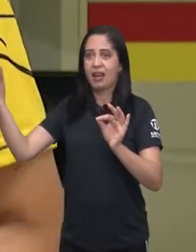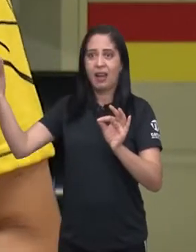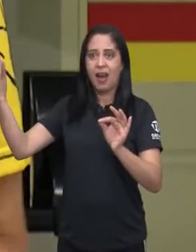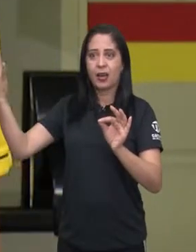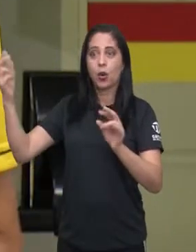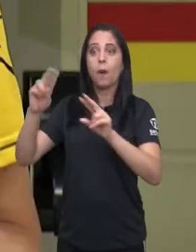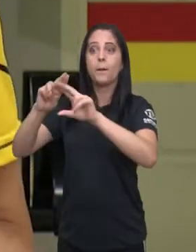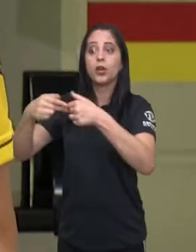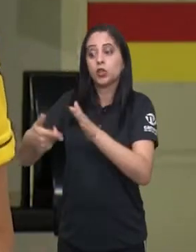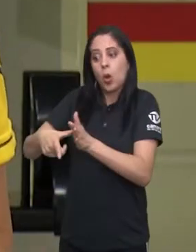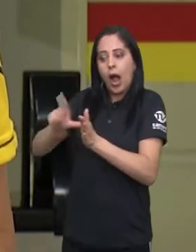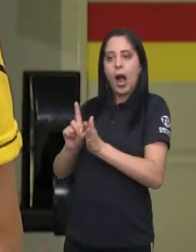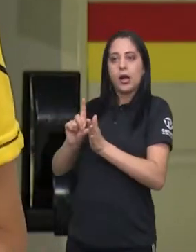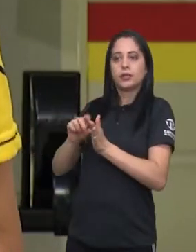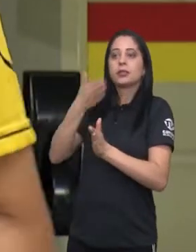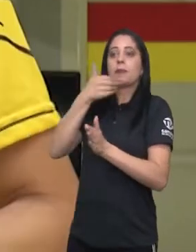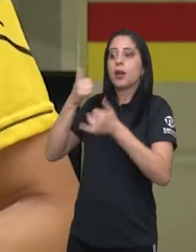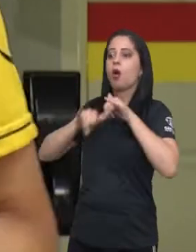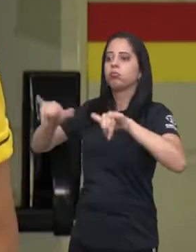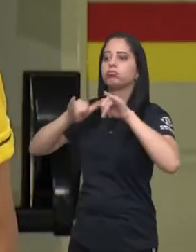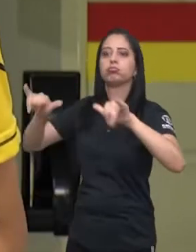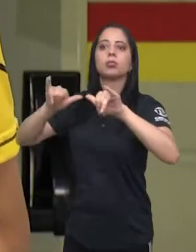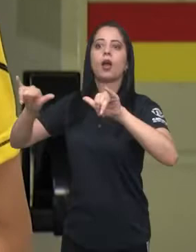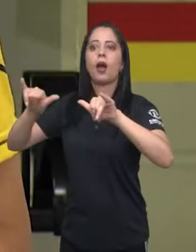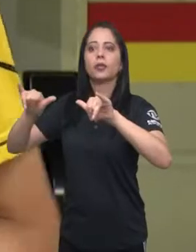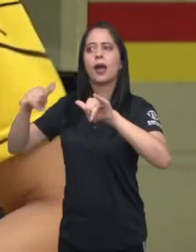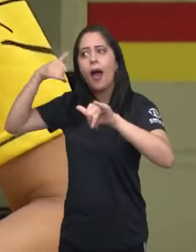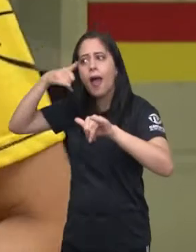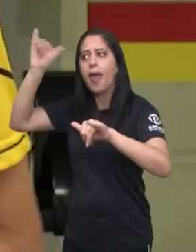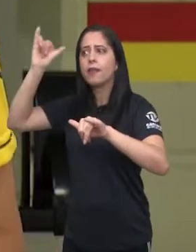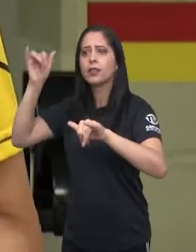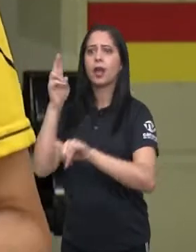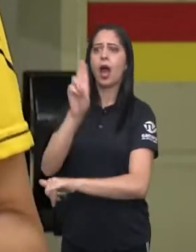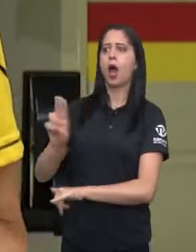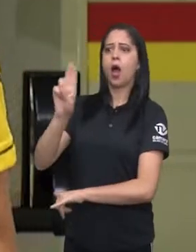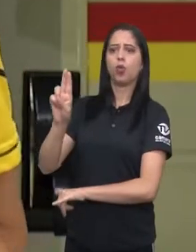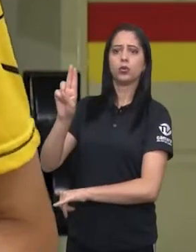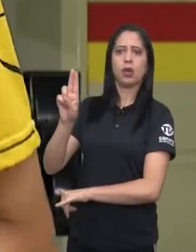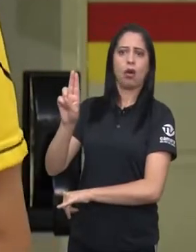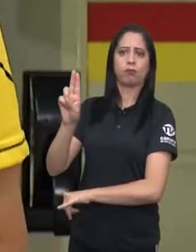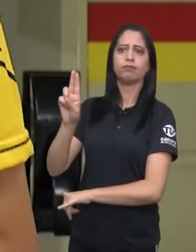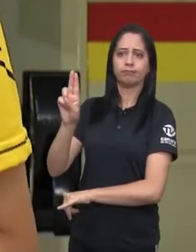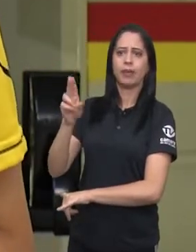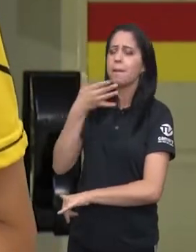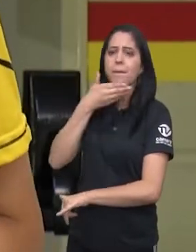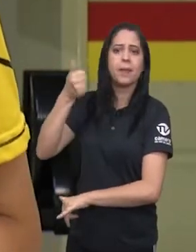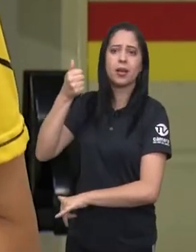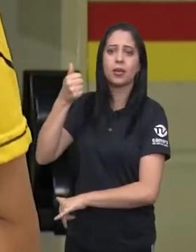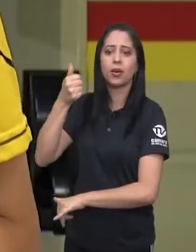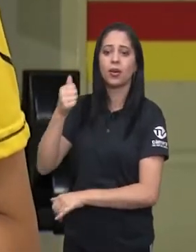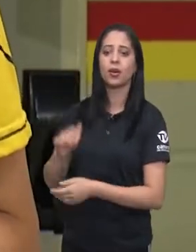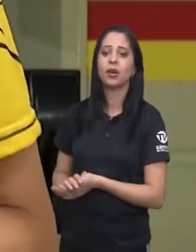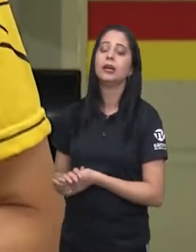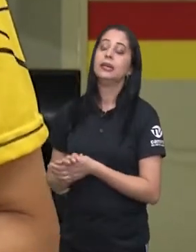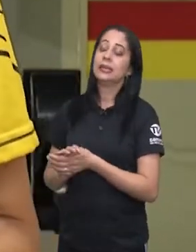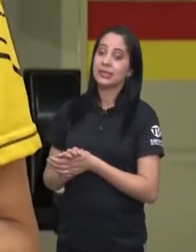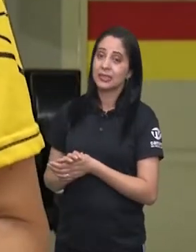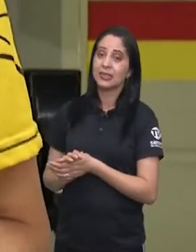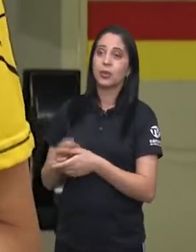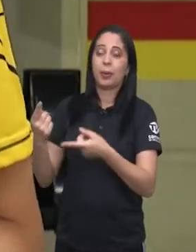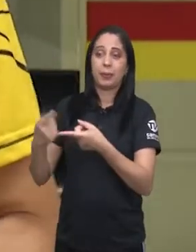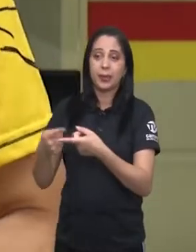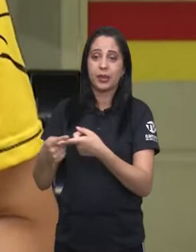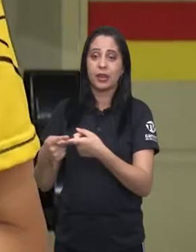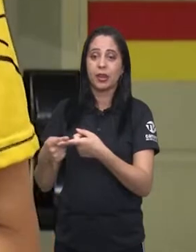trabalha o processo de prevenção é sempre melhor e é mais econômico inclusive para o município e